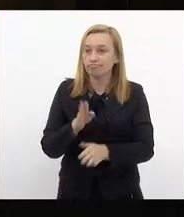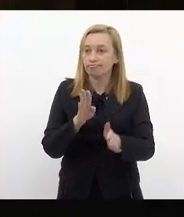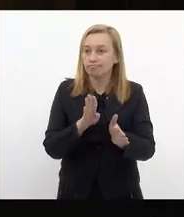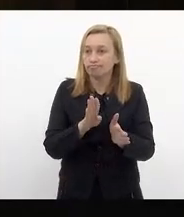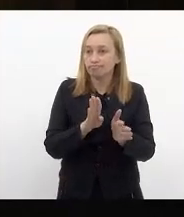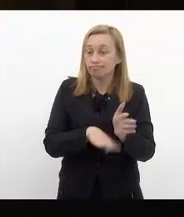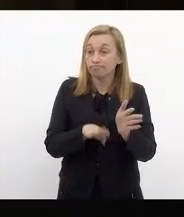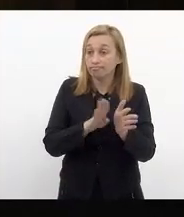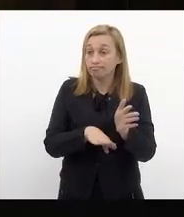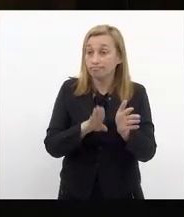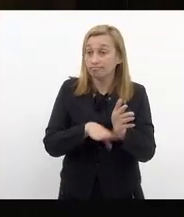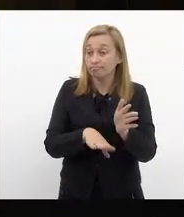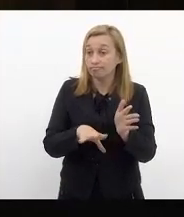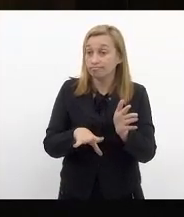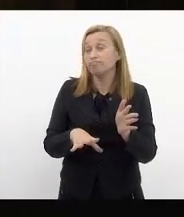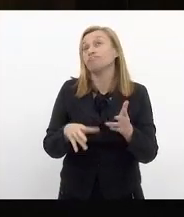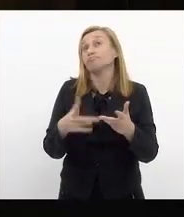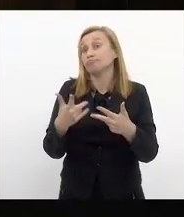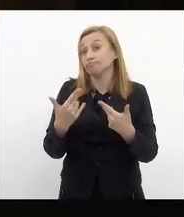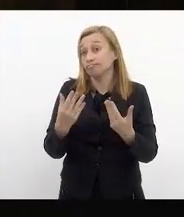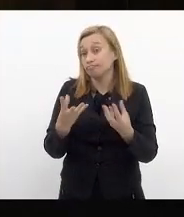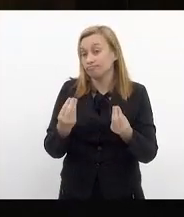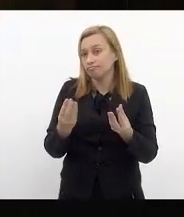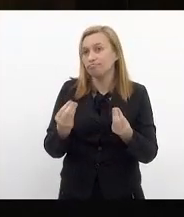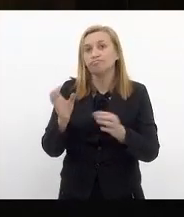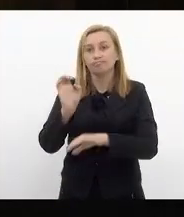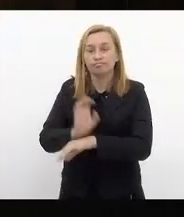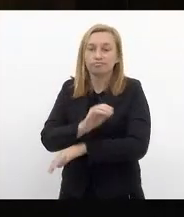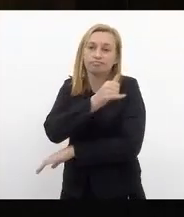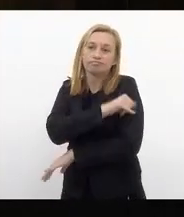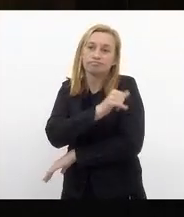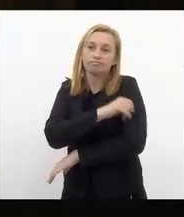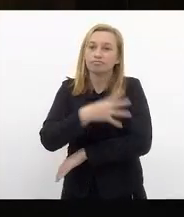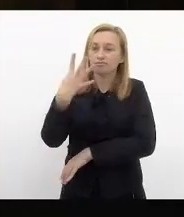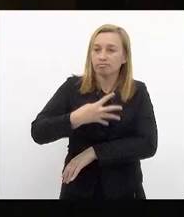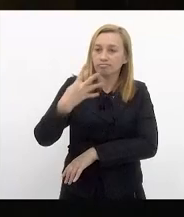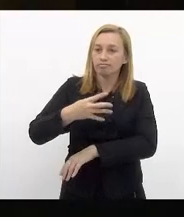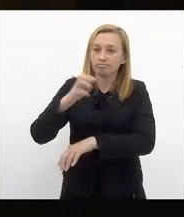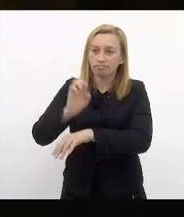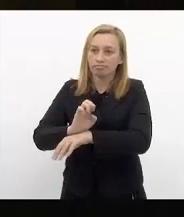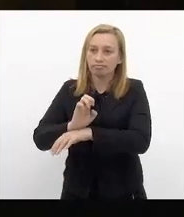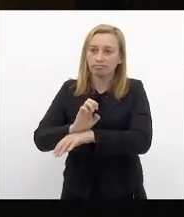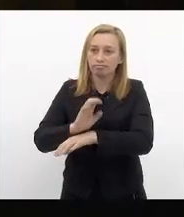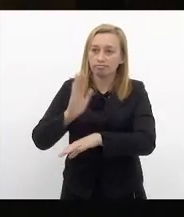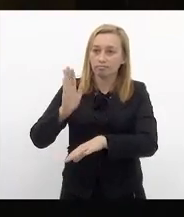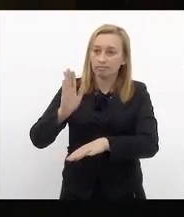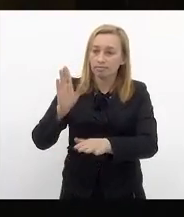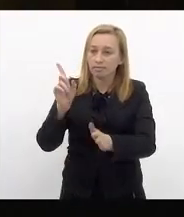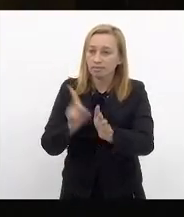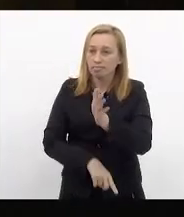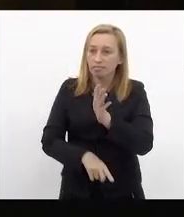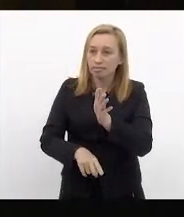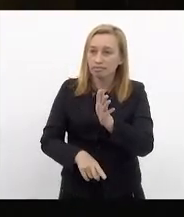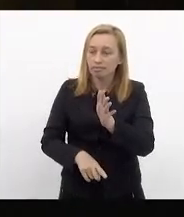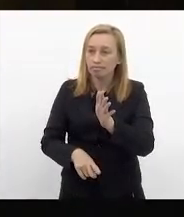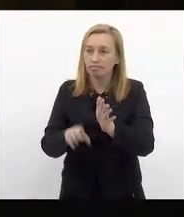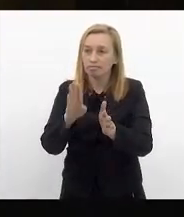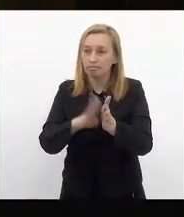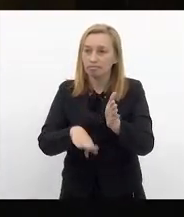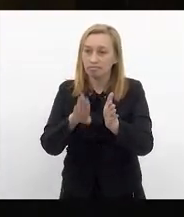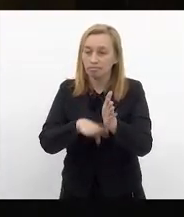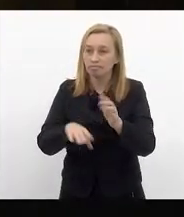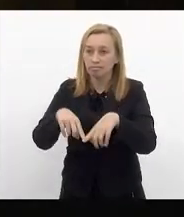gastador. Ora, o Estado do Rio de Janeiro é o quarto estado que menos gastou com